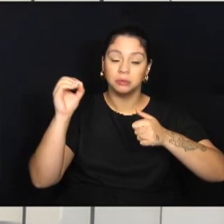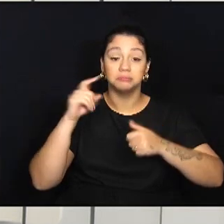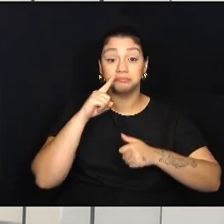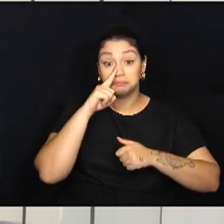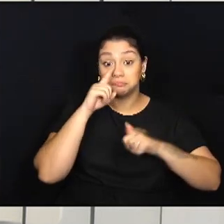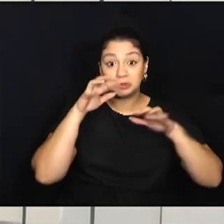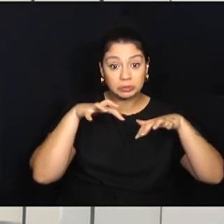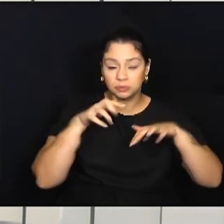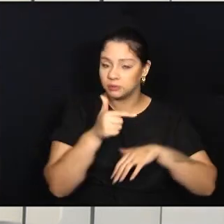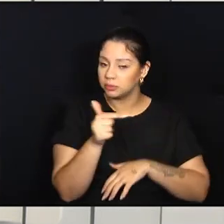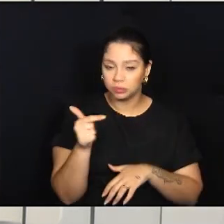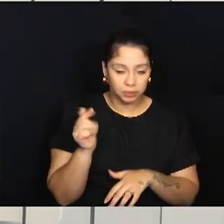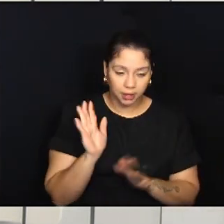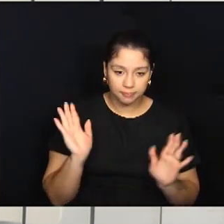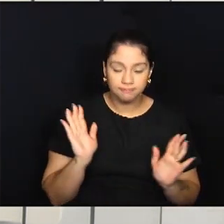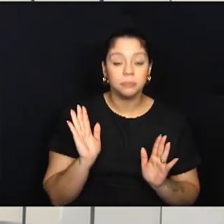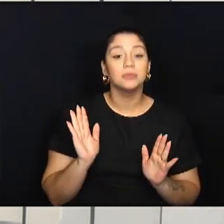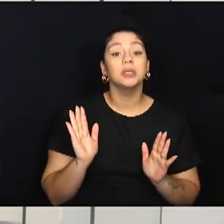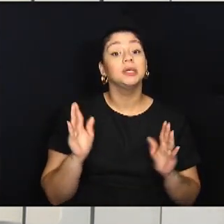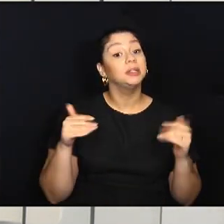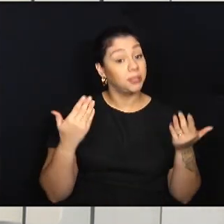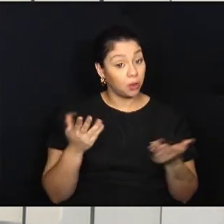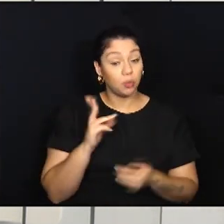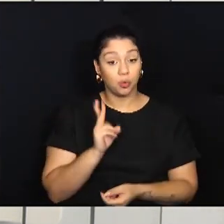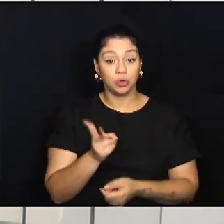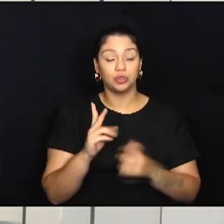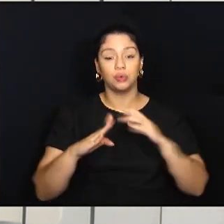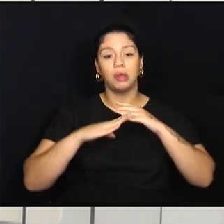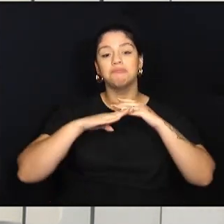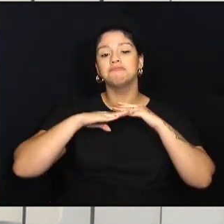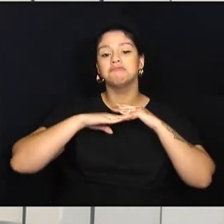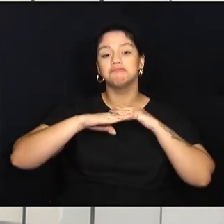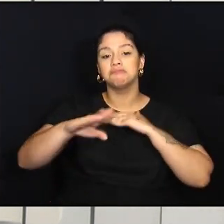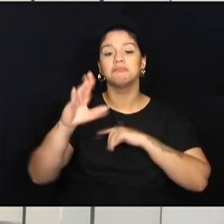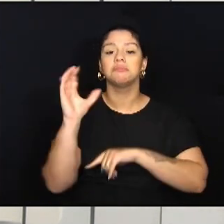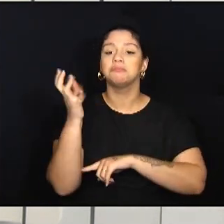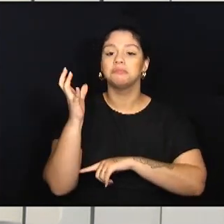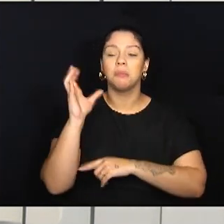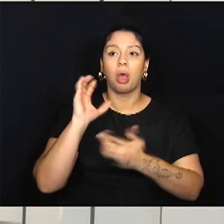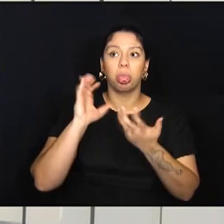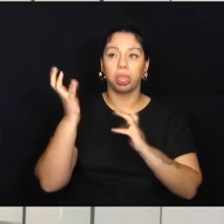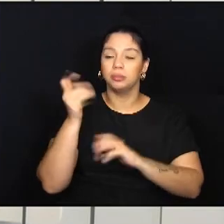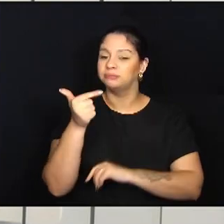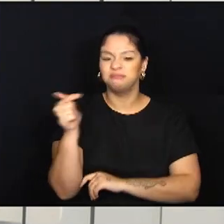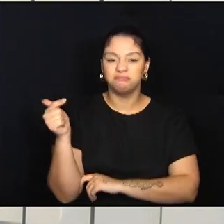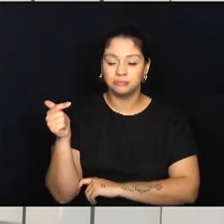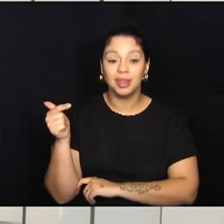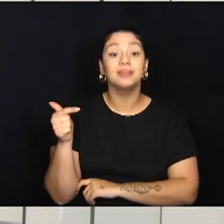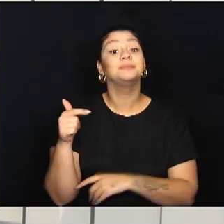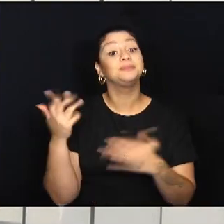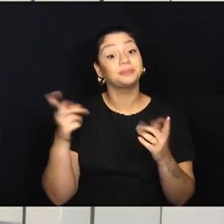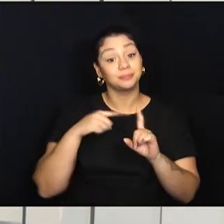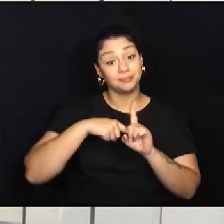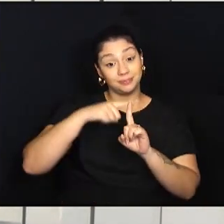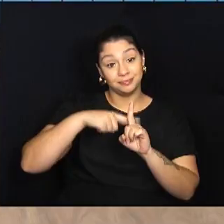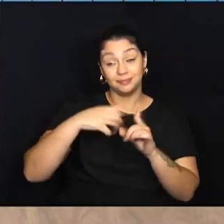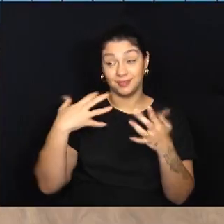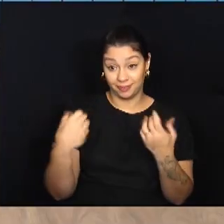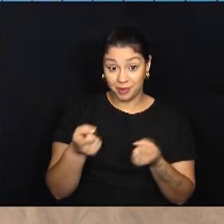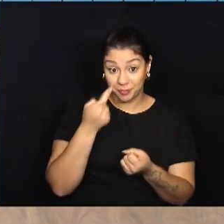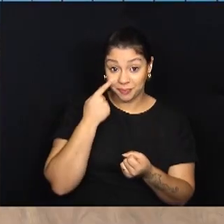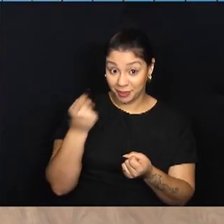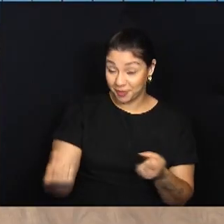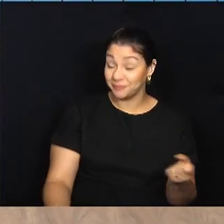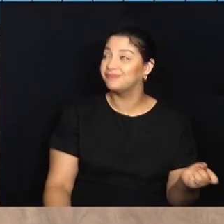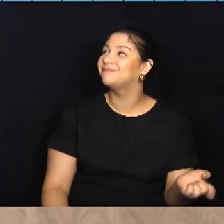de chuva, viu? Então, portanto, segue tempo estável e sem mudanças por enquanto. Sobre as temperaturas, elas já estão aqui